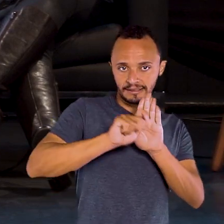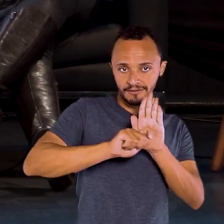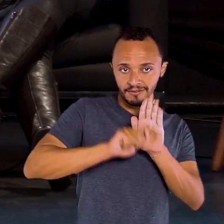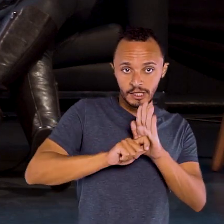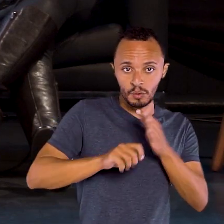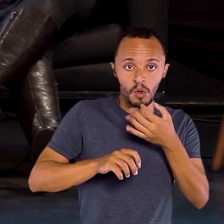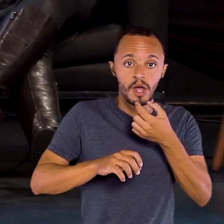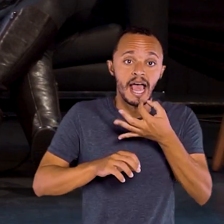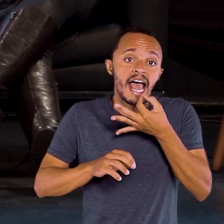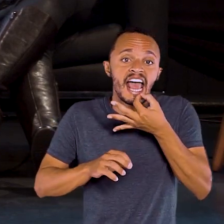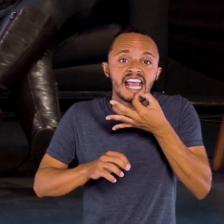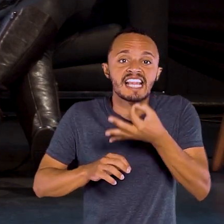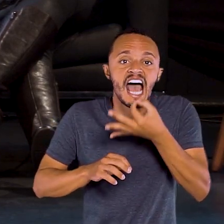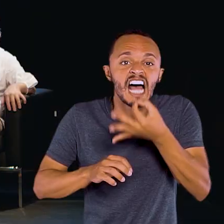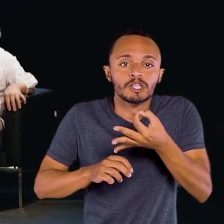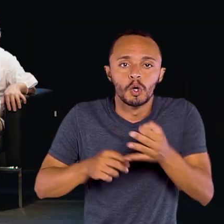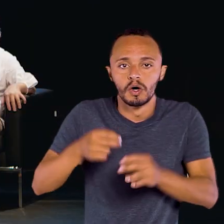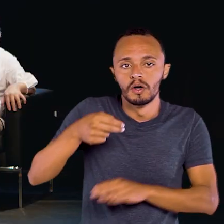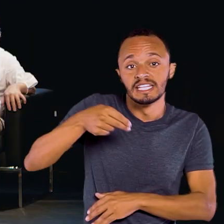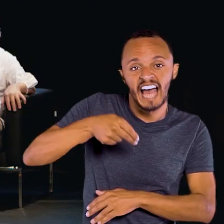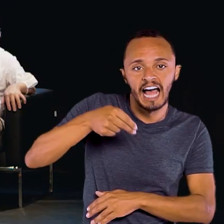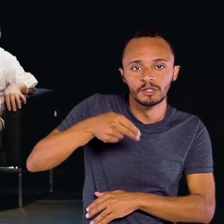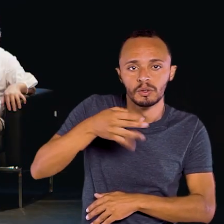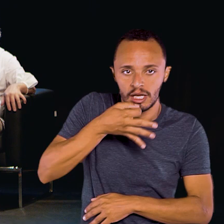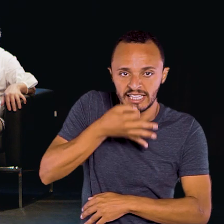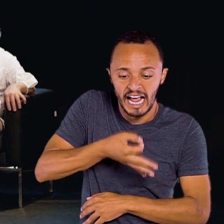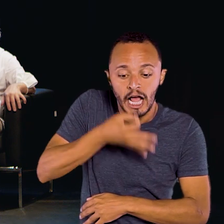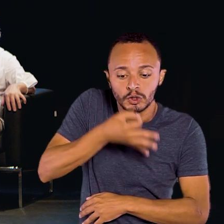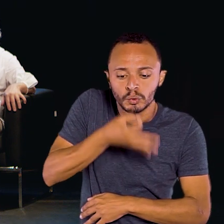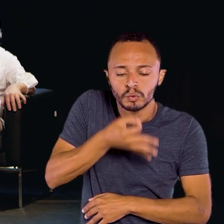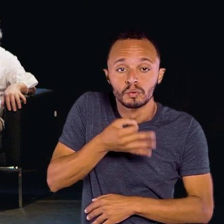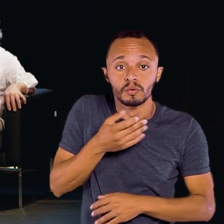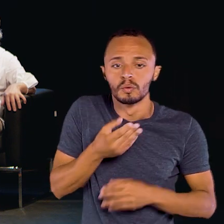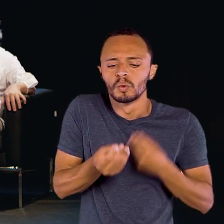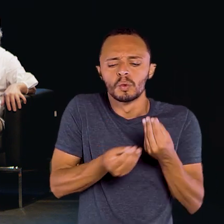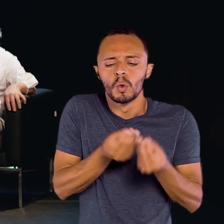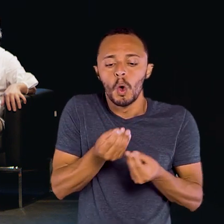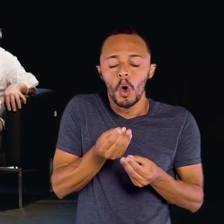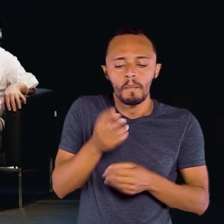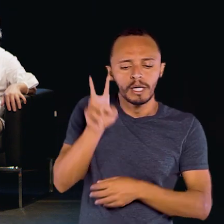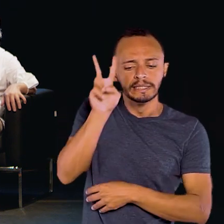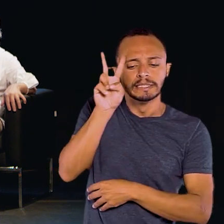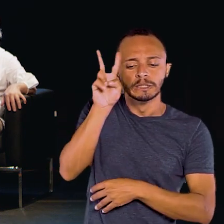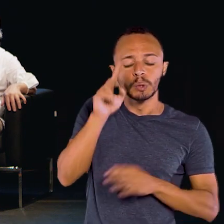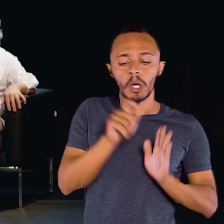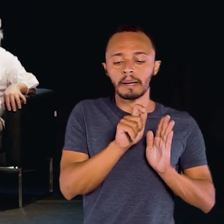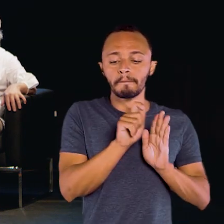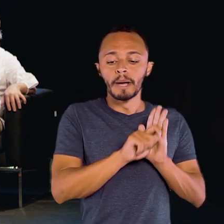E tento sempre trazer uma voz diferente.